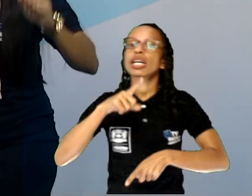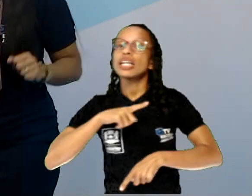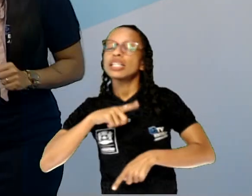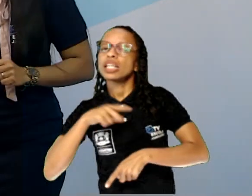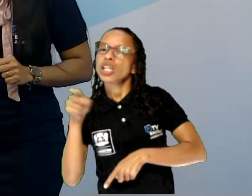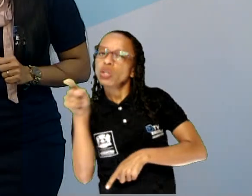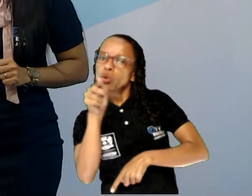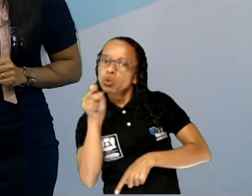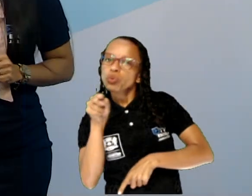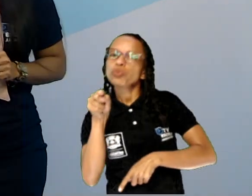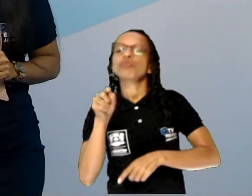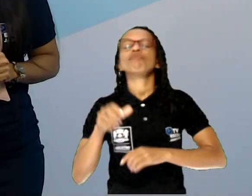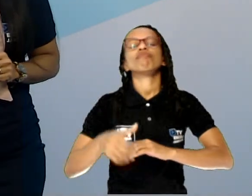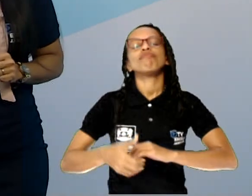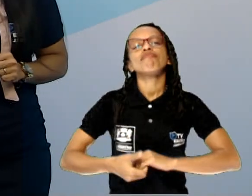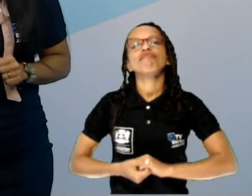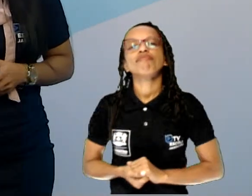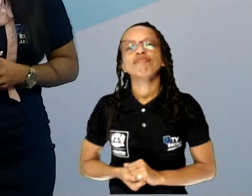sabe.